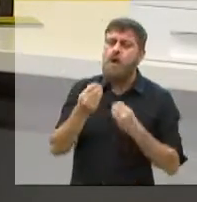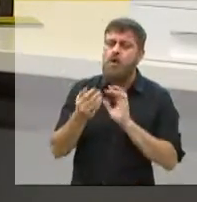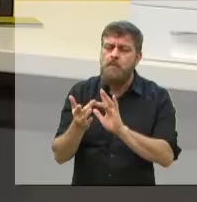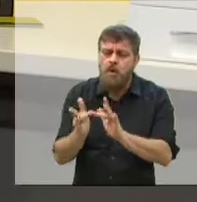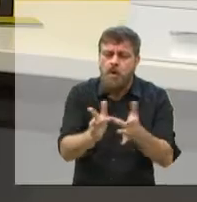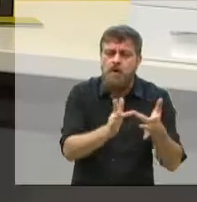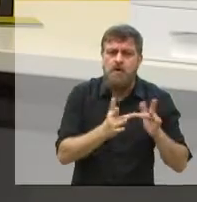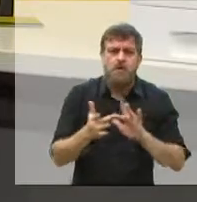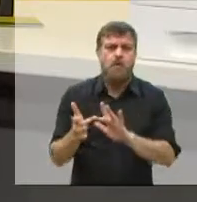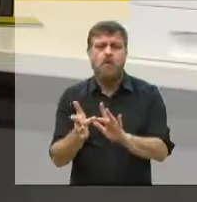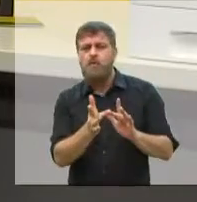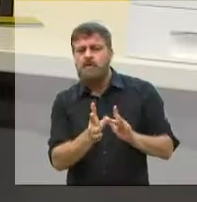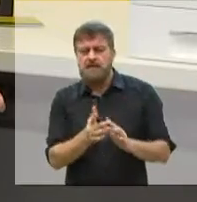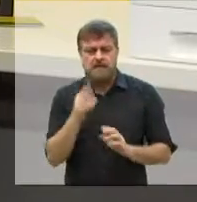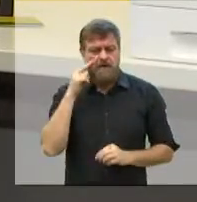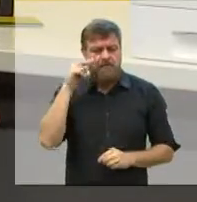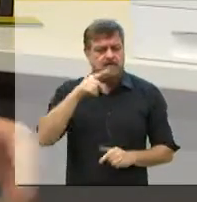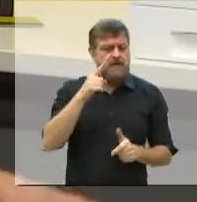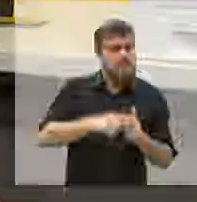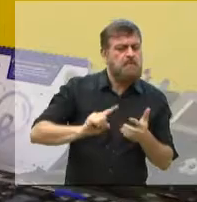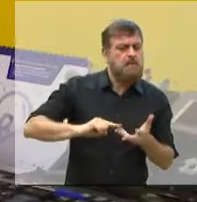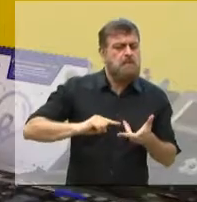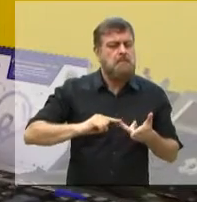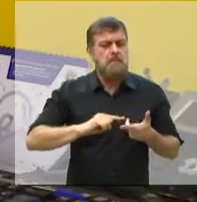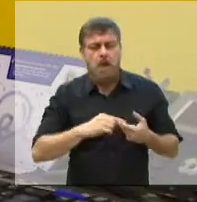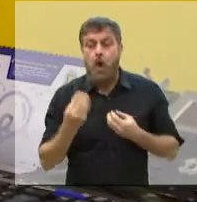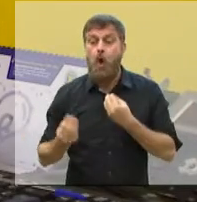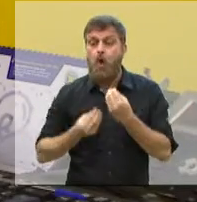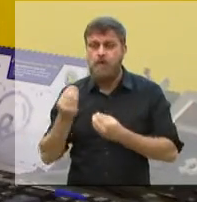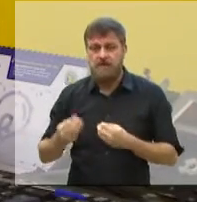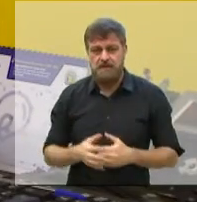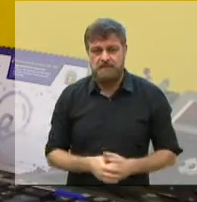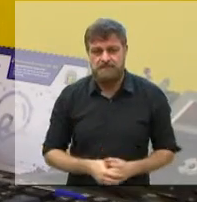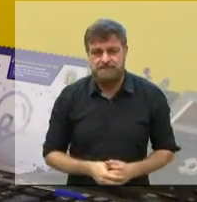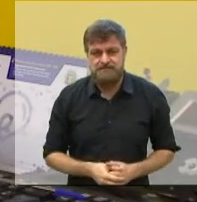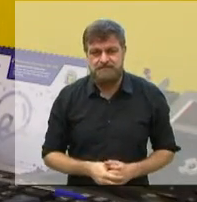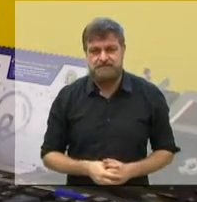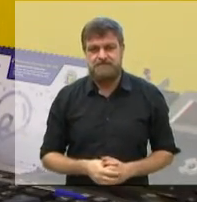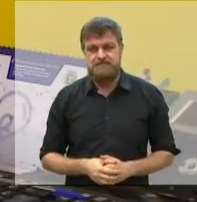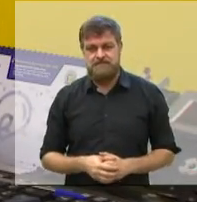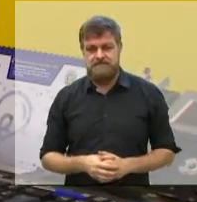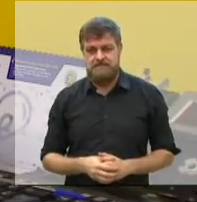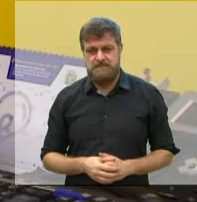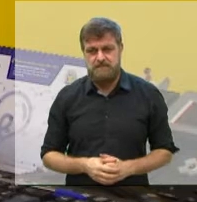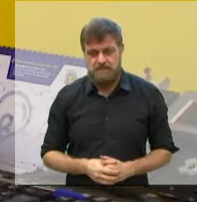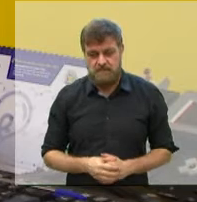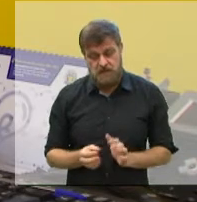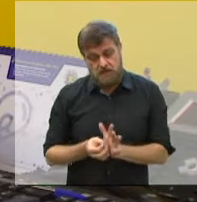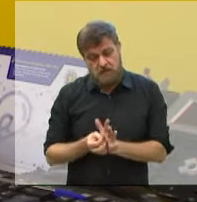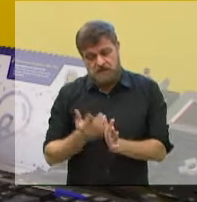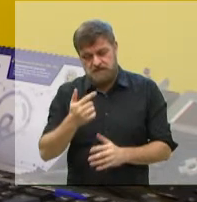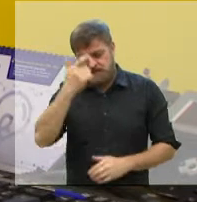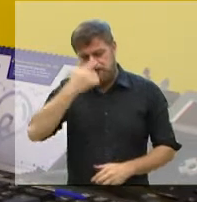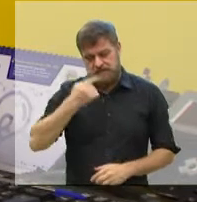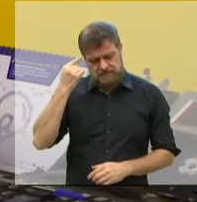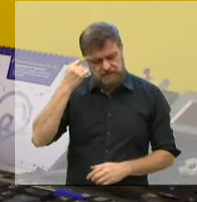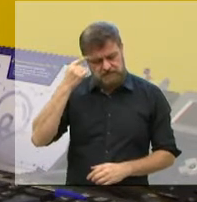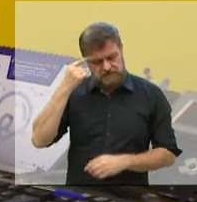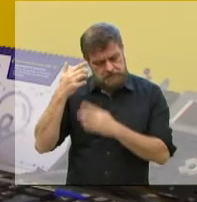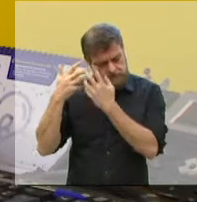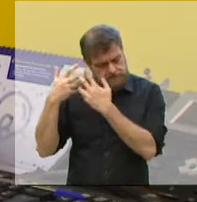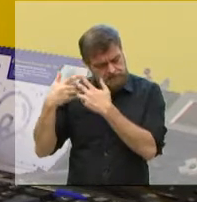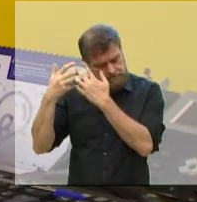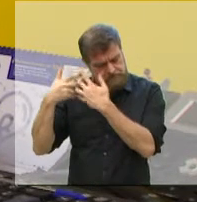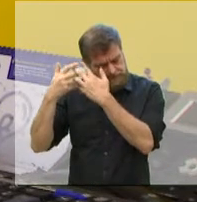todo momento em contato, vendo o problema de perto? Então, aí que está. Às vezes eu penso